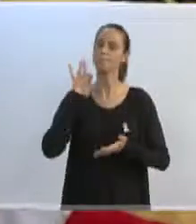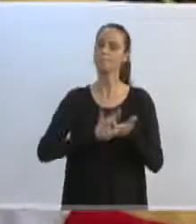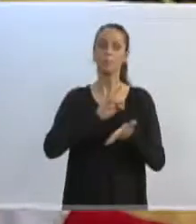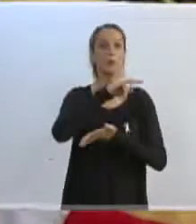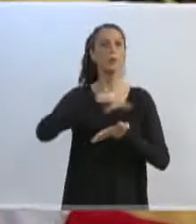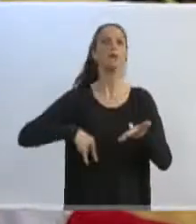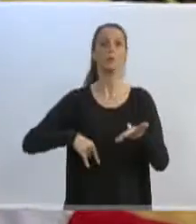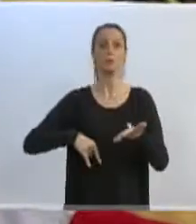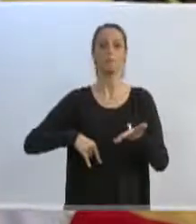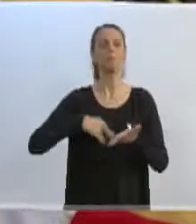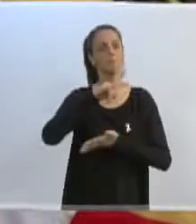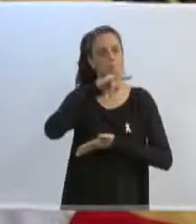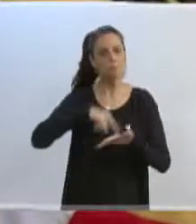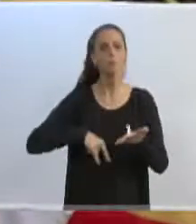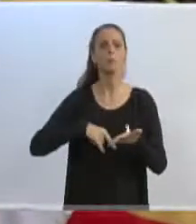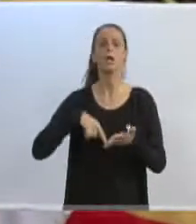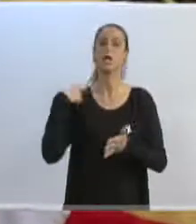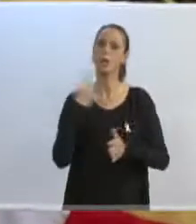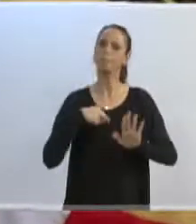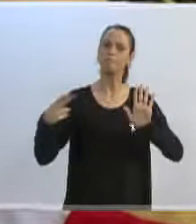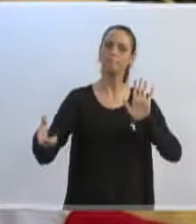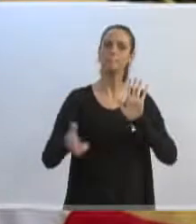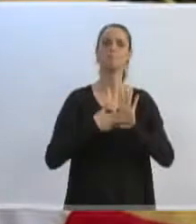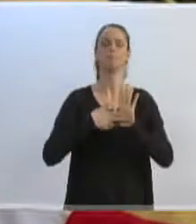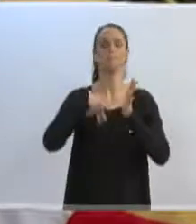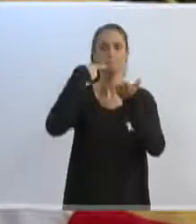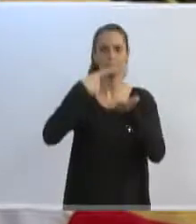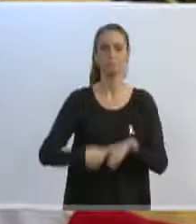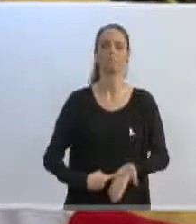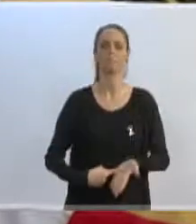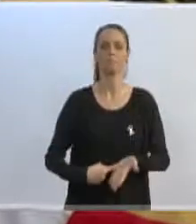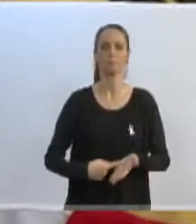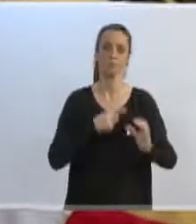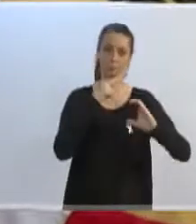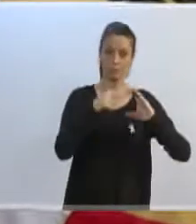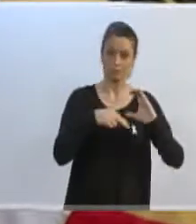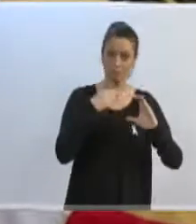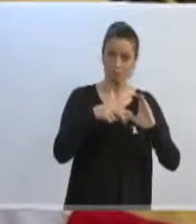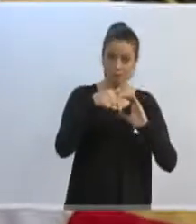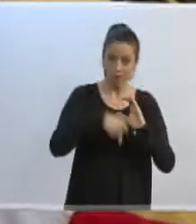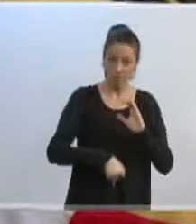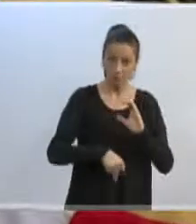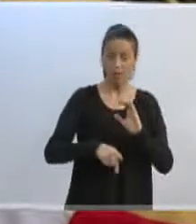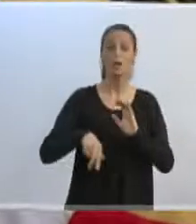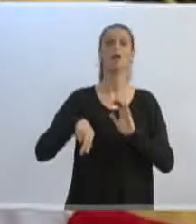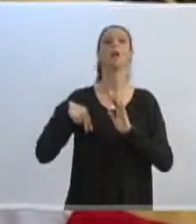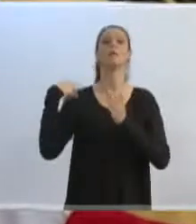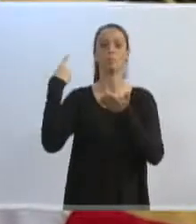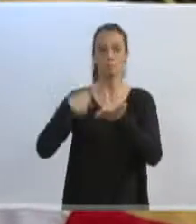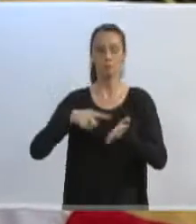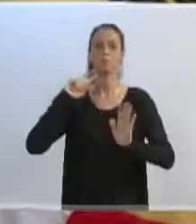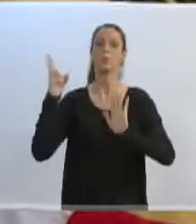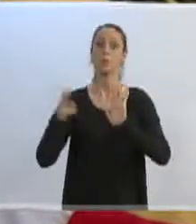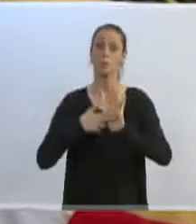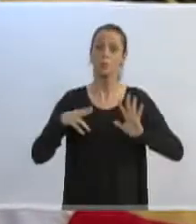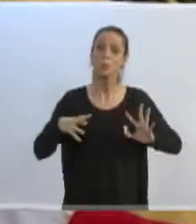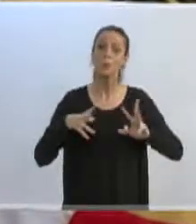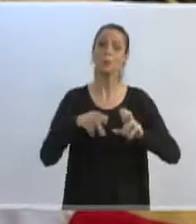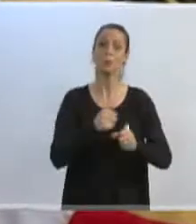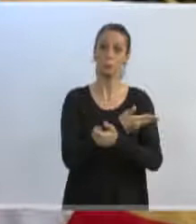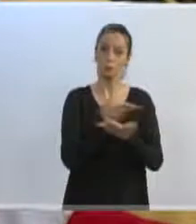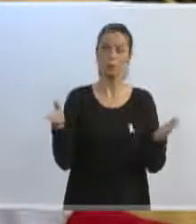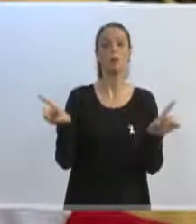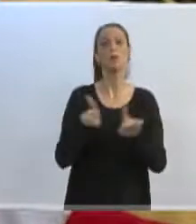documento realmente assumindo compromissos. Nós, aqui na Câmara de Vereadores, assumindo compromisso com todos, e também